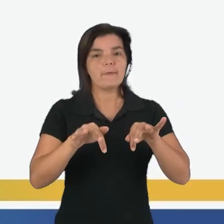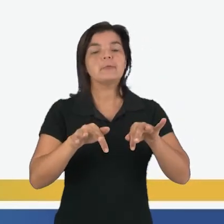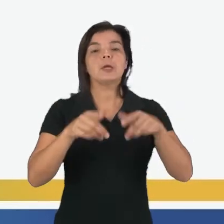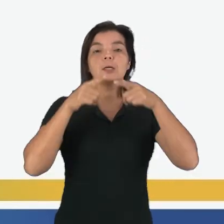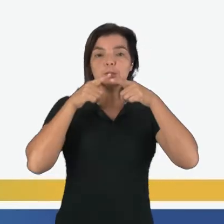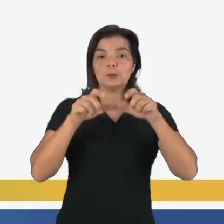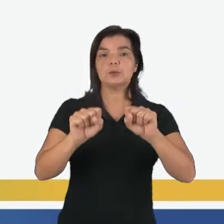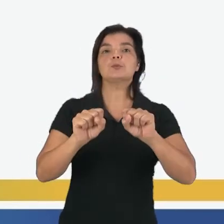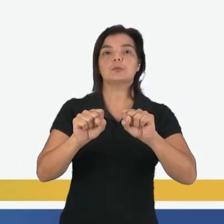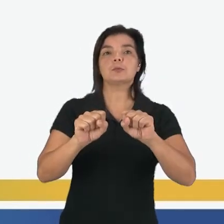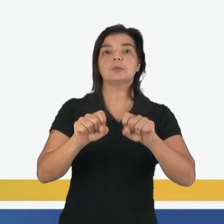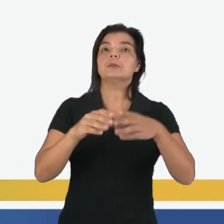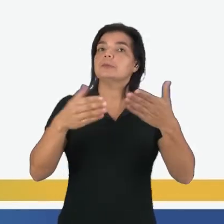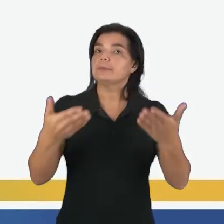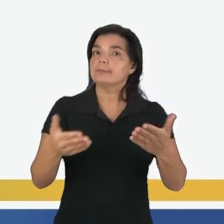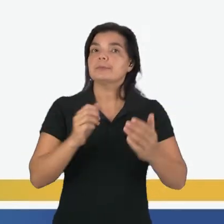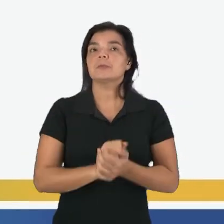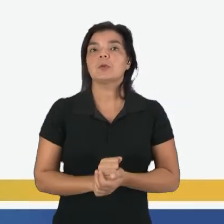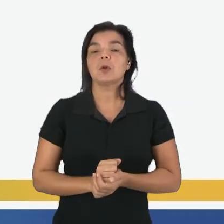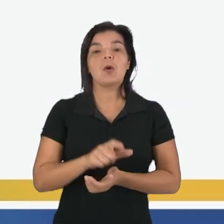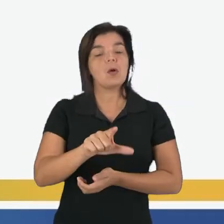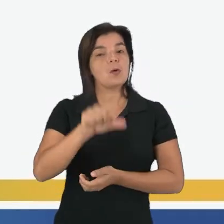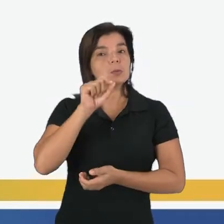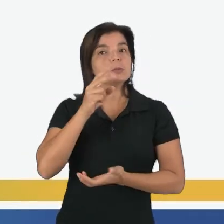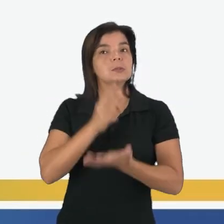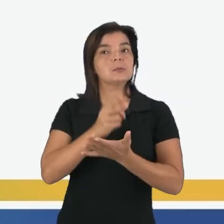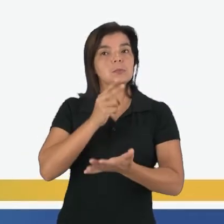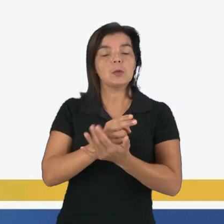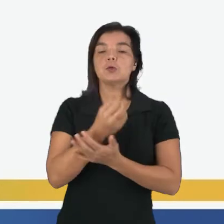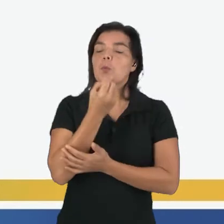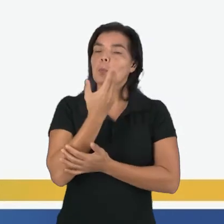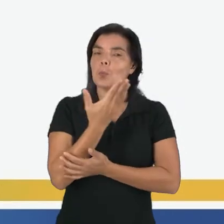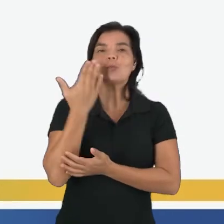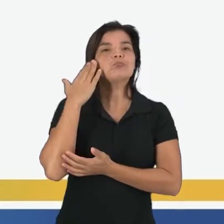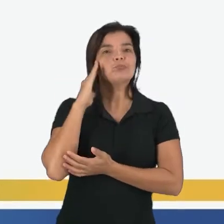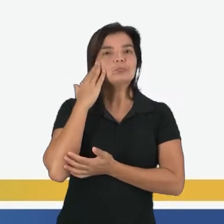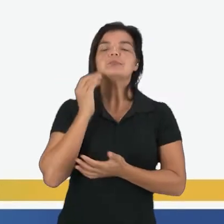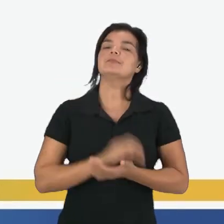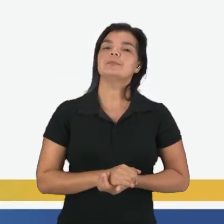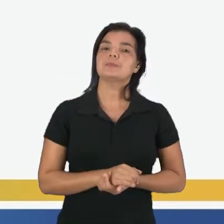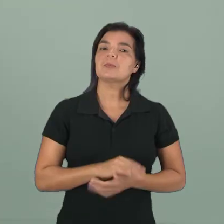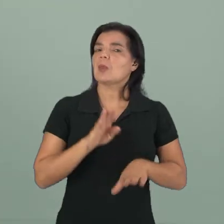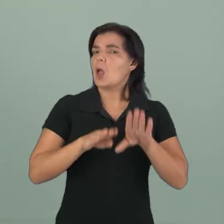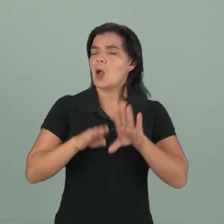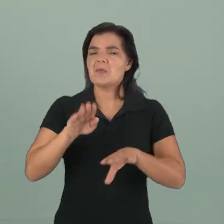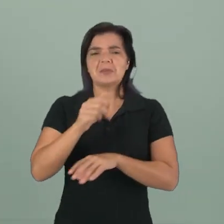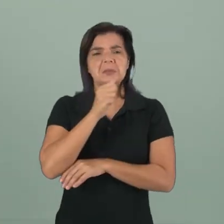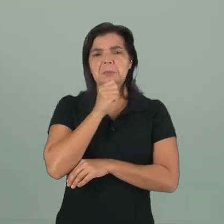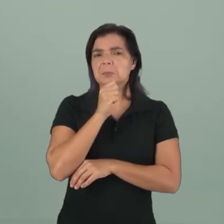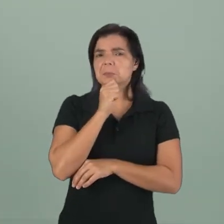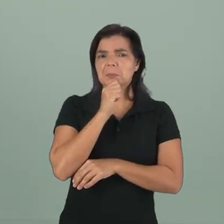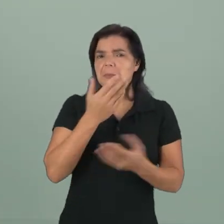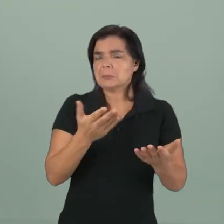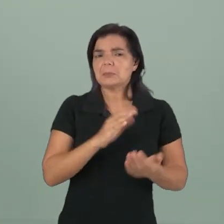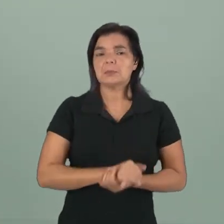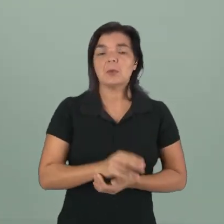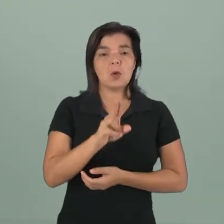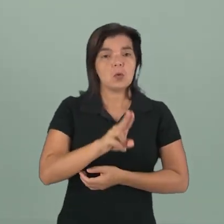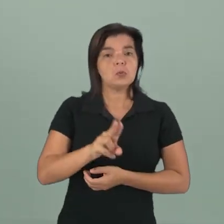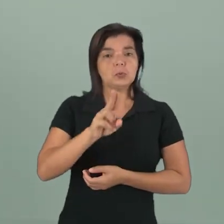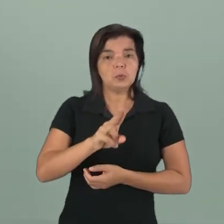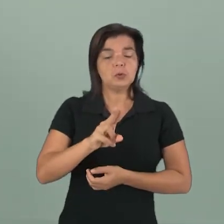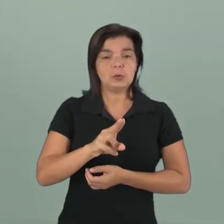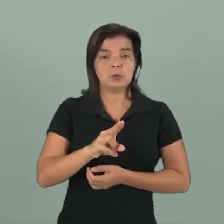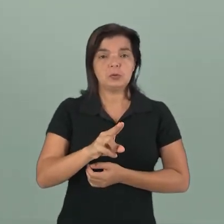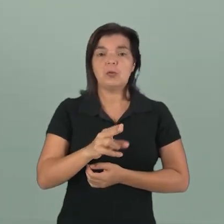é a finalidade da linguagem. Sendo assim, opte sempre pelo bom senso. Então, às vezes não adianta você utilizar-se